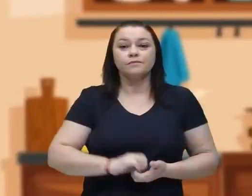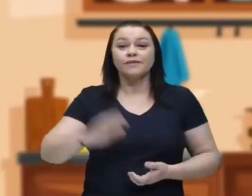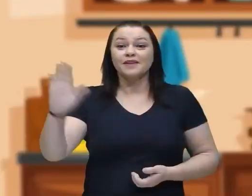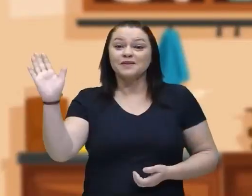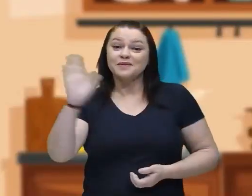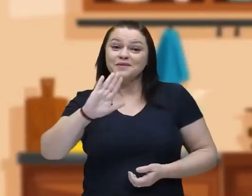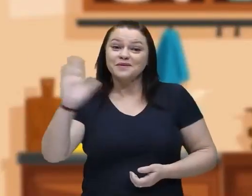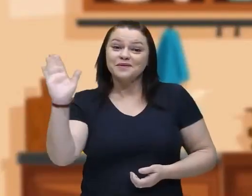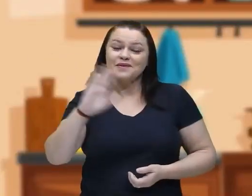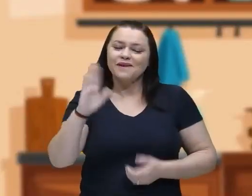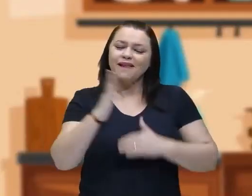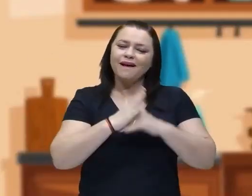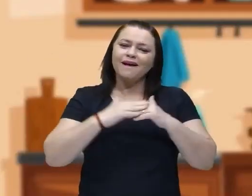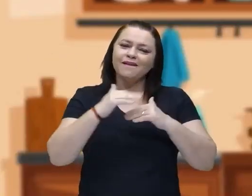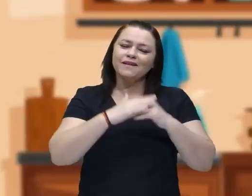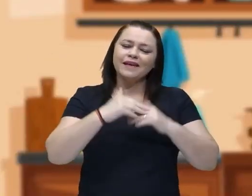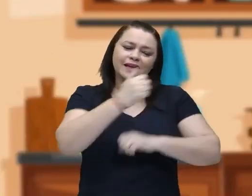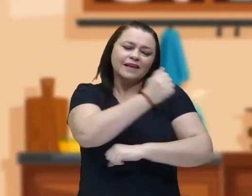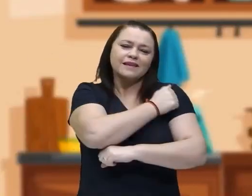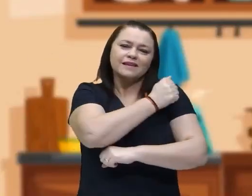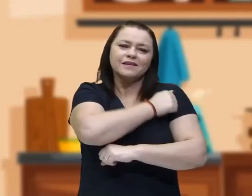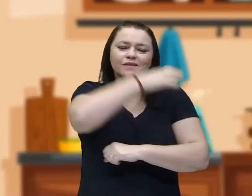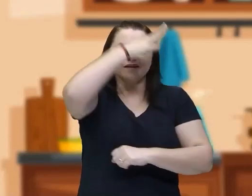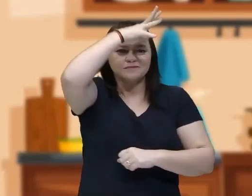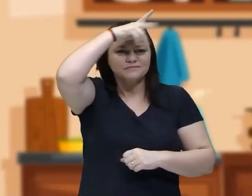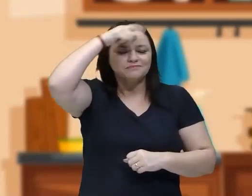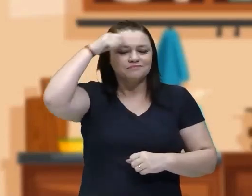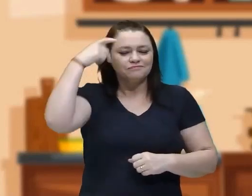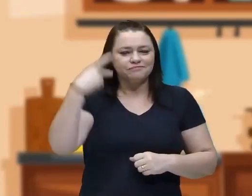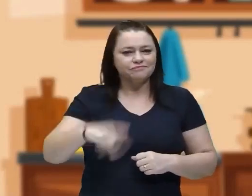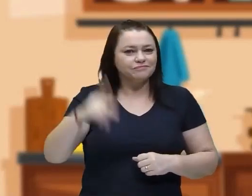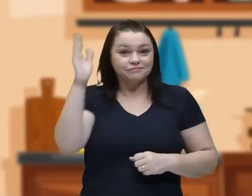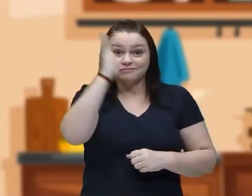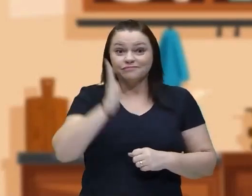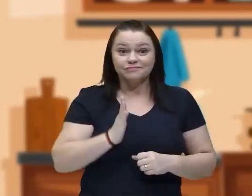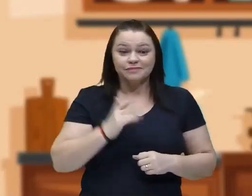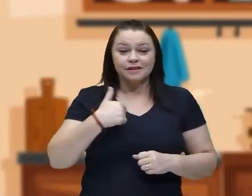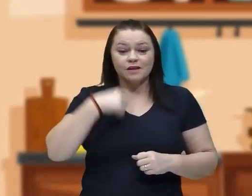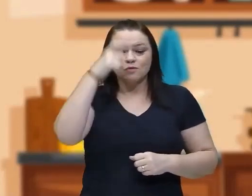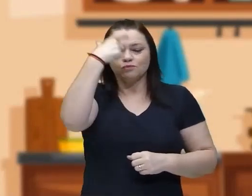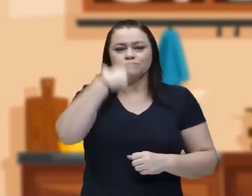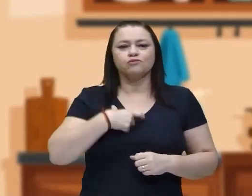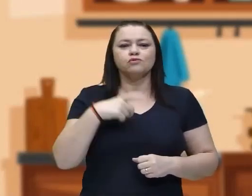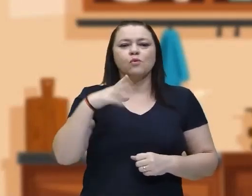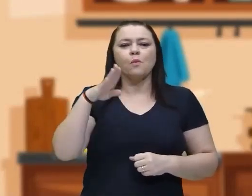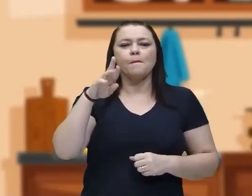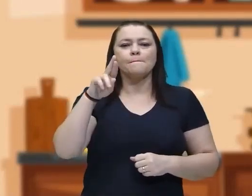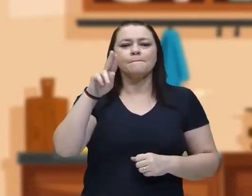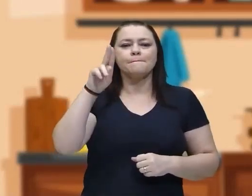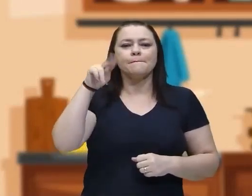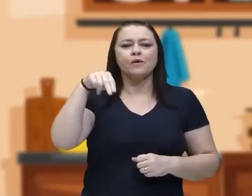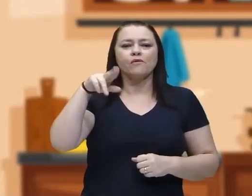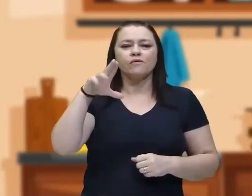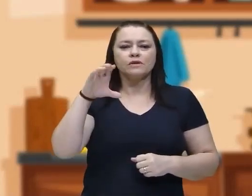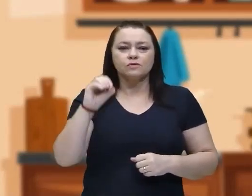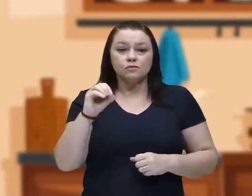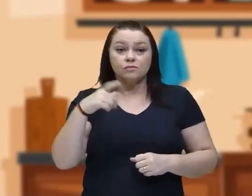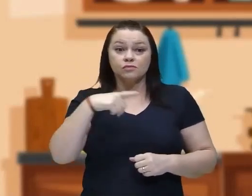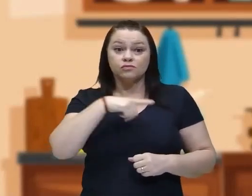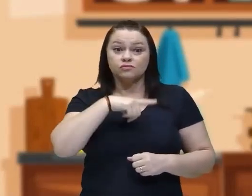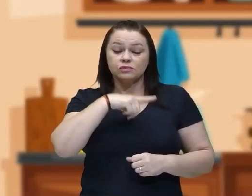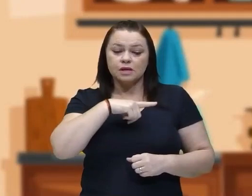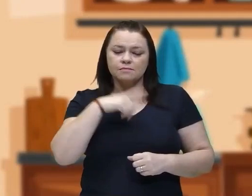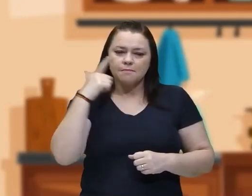Olá, meu querido aluno da capital, do interior e de todo o Brasil. Eu sou o professor Bruno Taiguara e hoje nós teremos mais uma aula